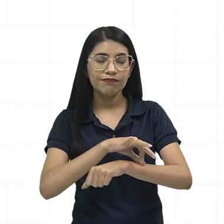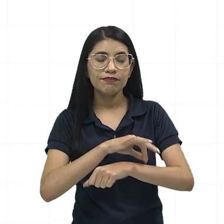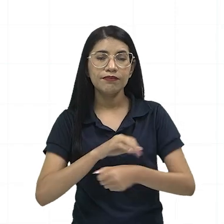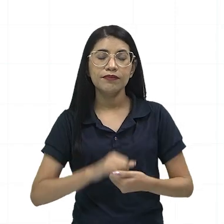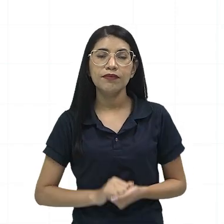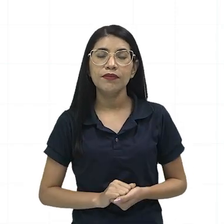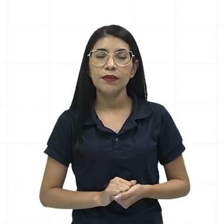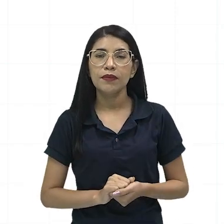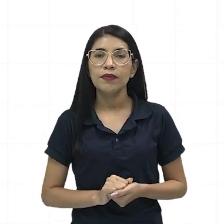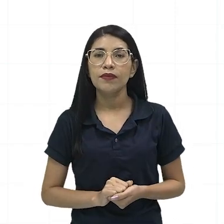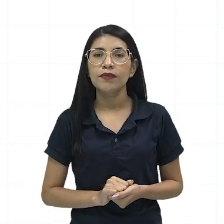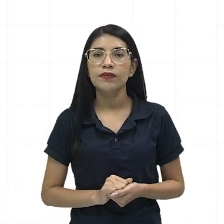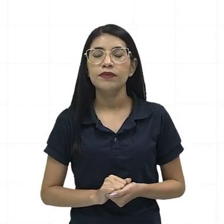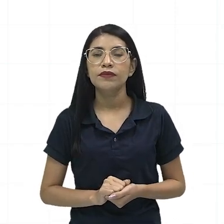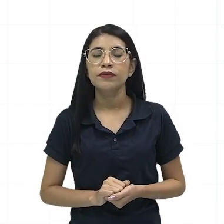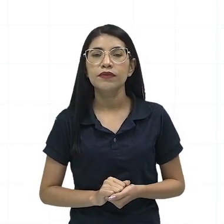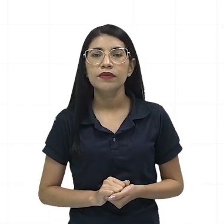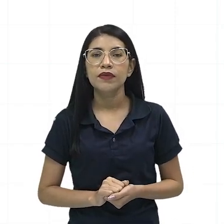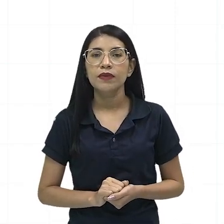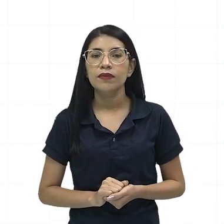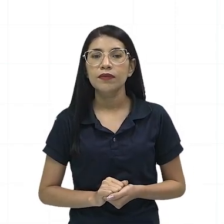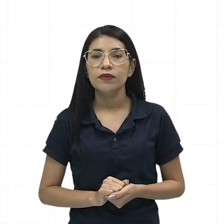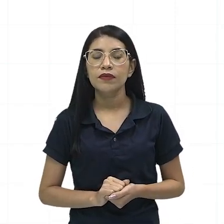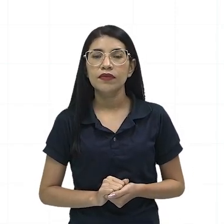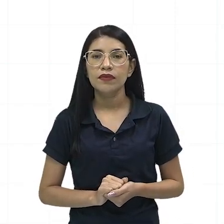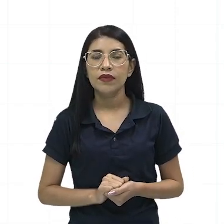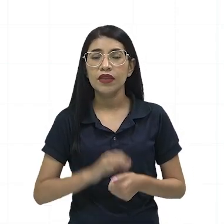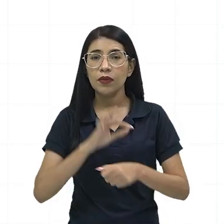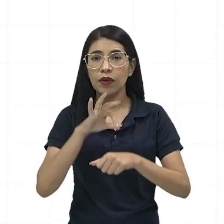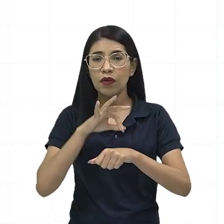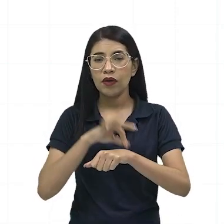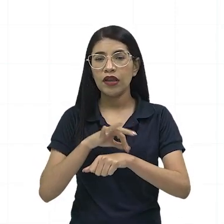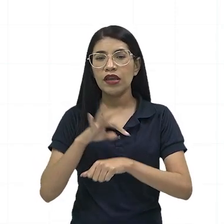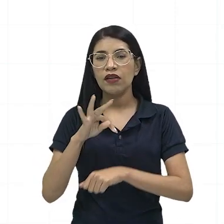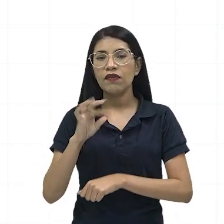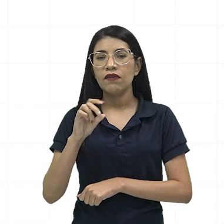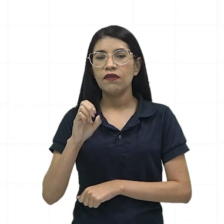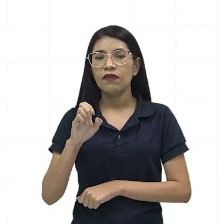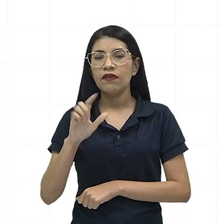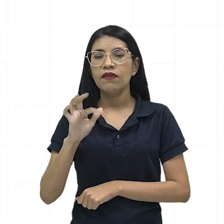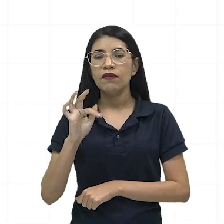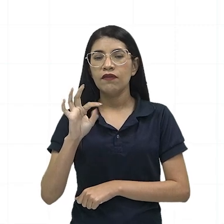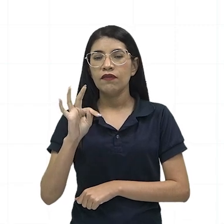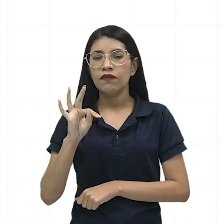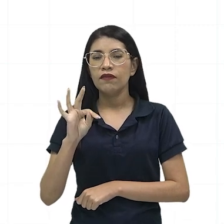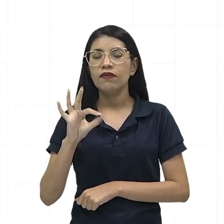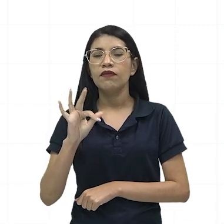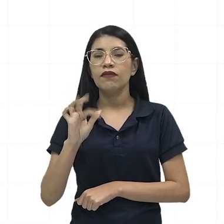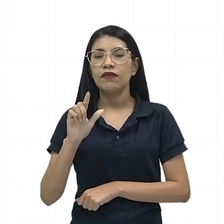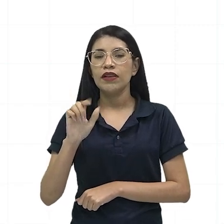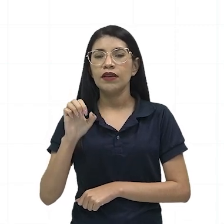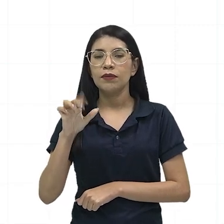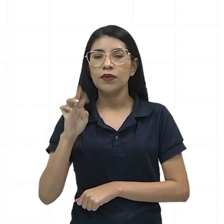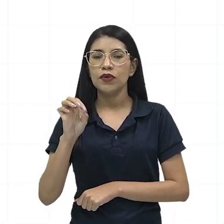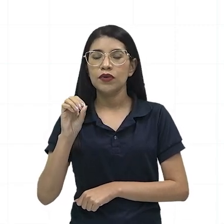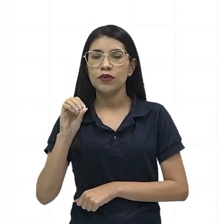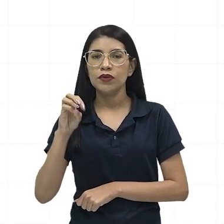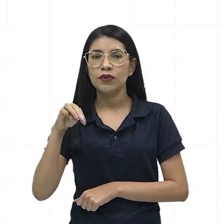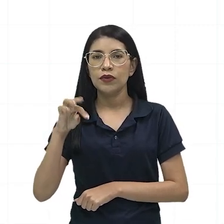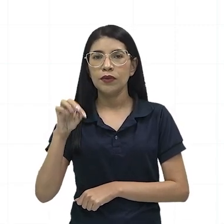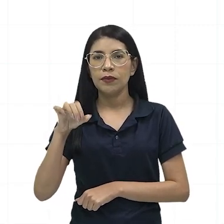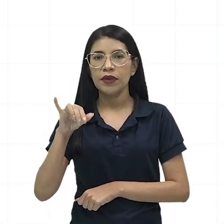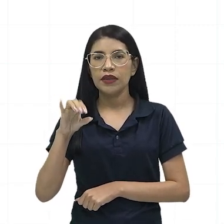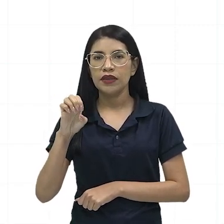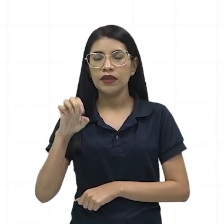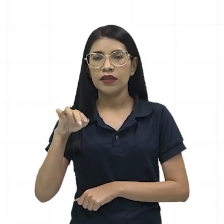ou transmissores conhecidos como flebotomíneos, tá? Então aqui também nós temos